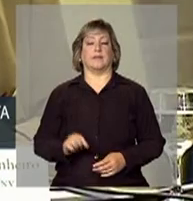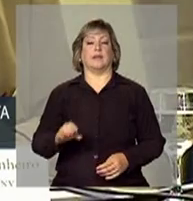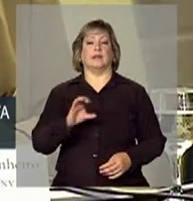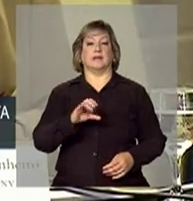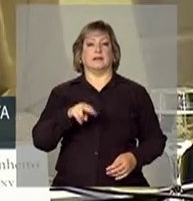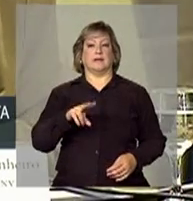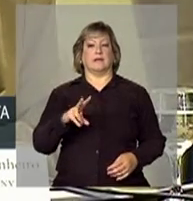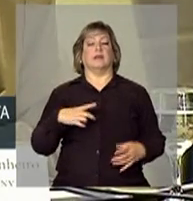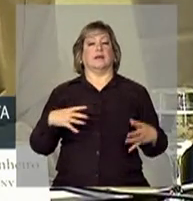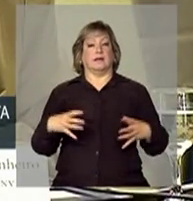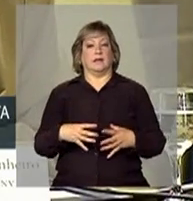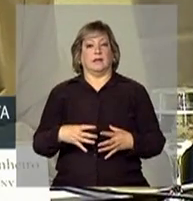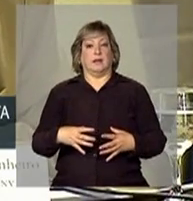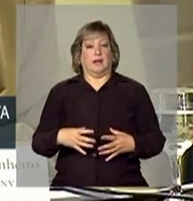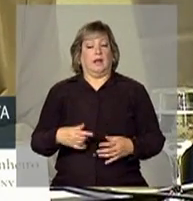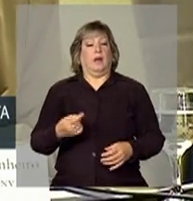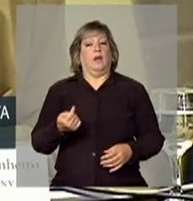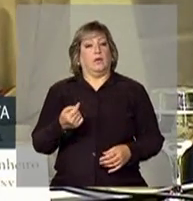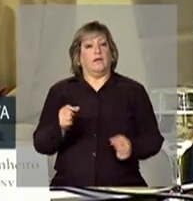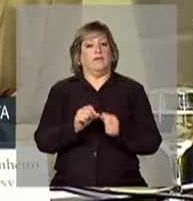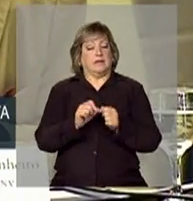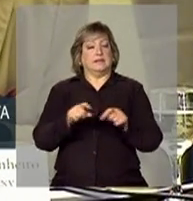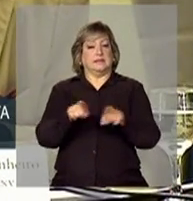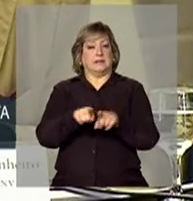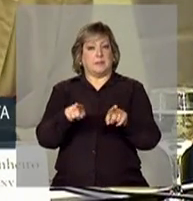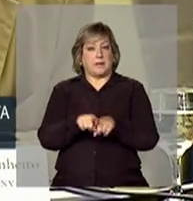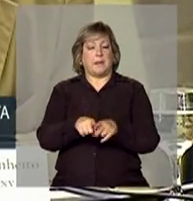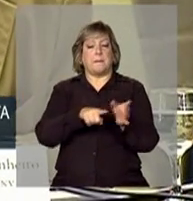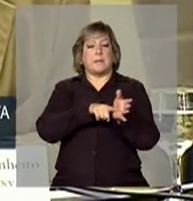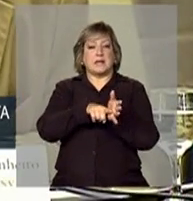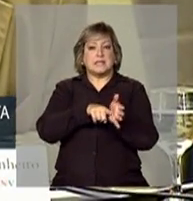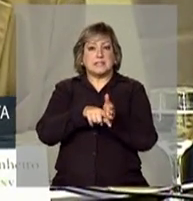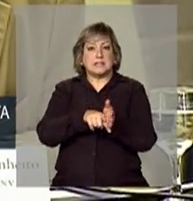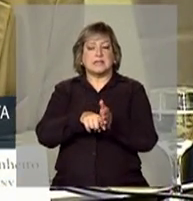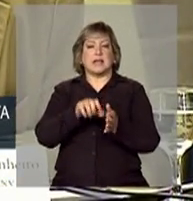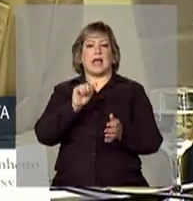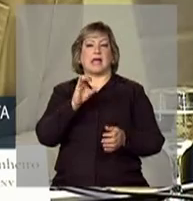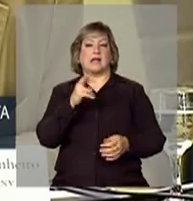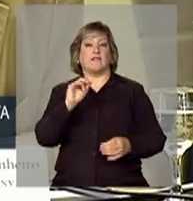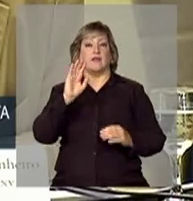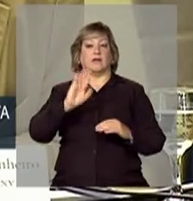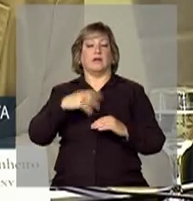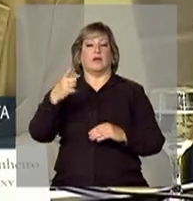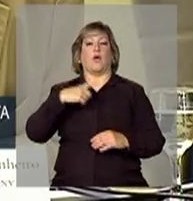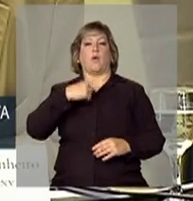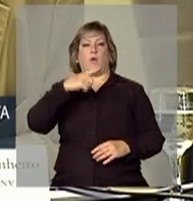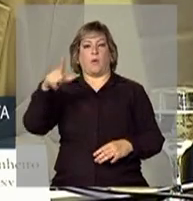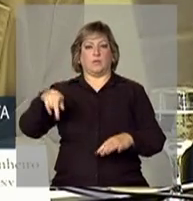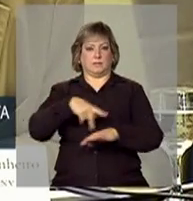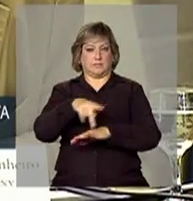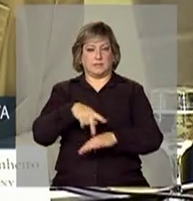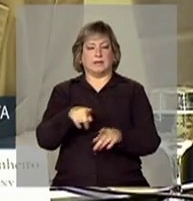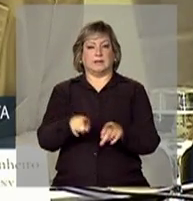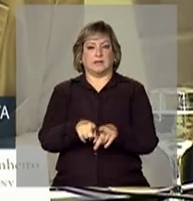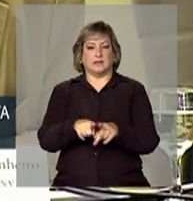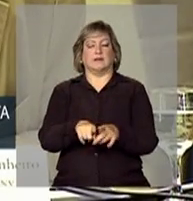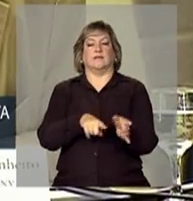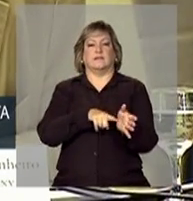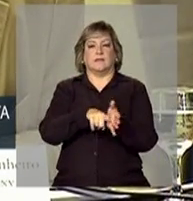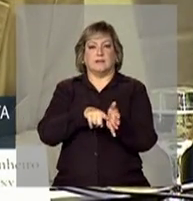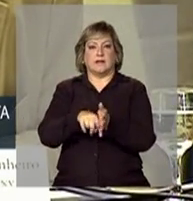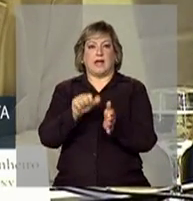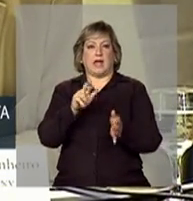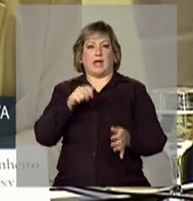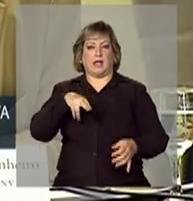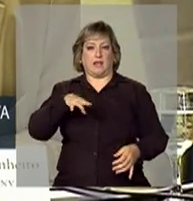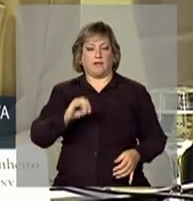realizou, realizou igualmente pesquisas em acervos no exterior, entre os quais vale destacar o levantamento realizado no arquivo